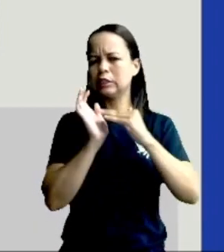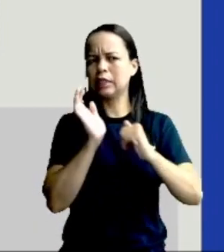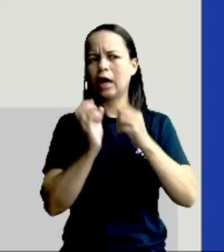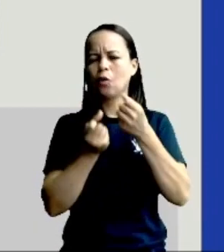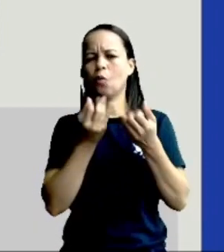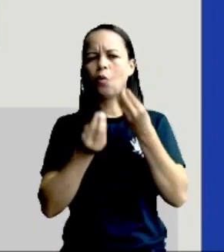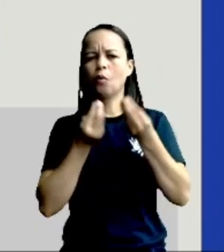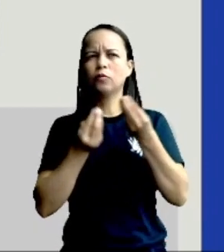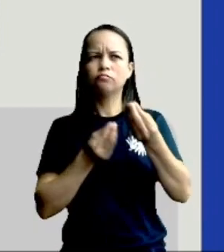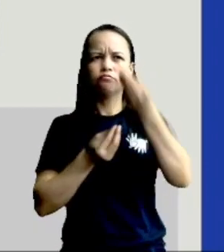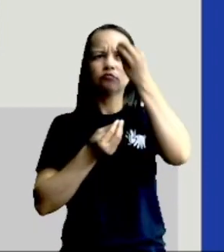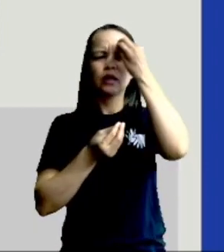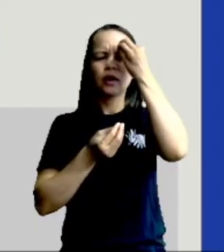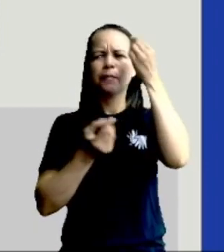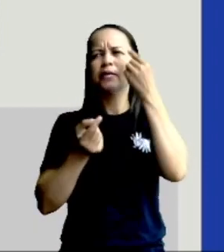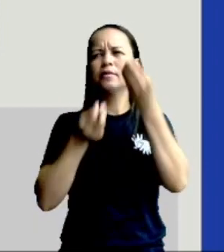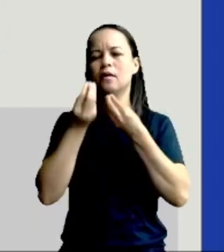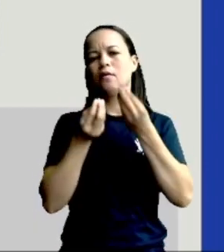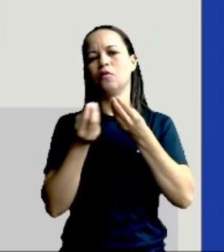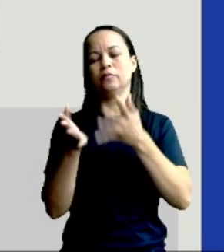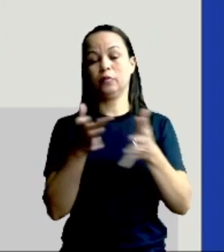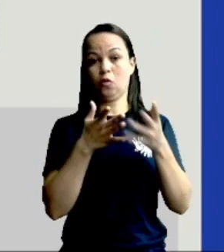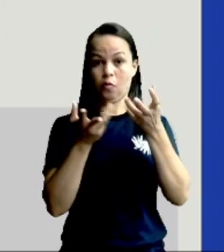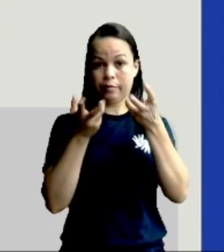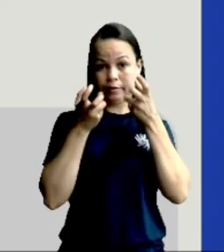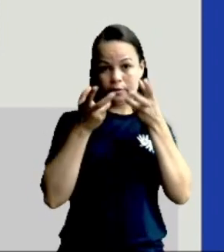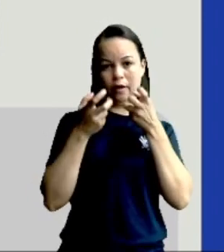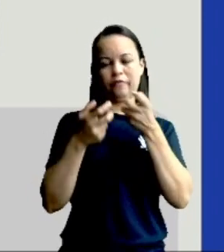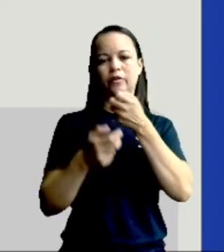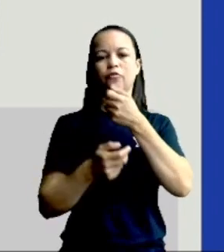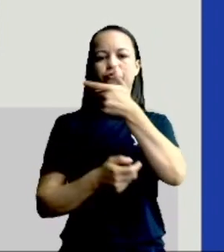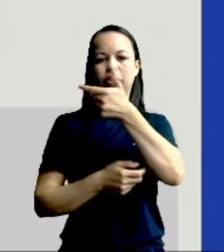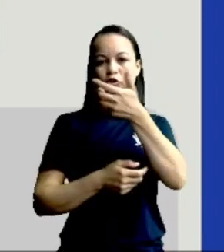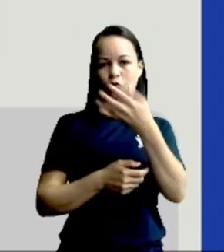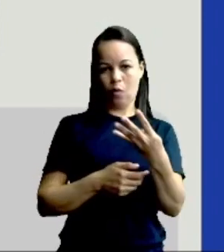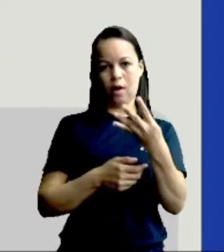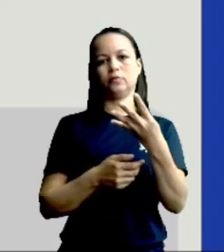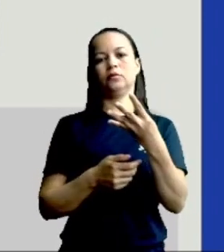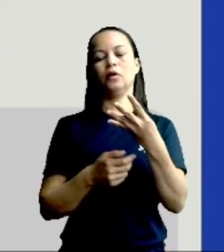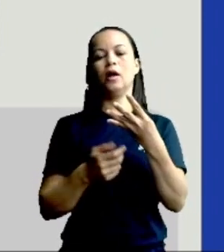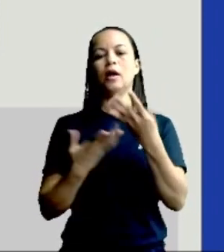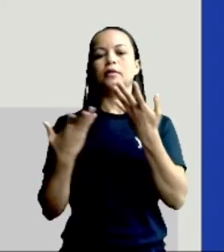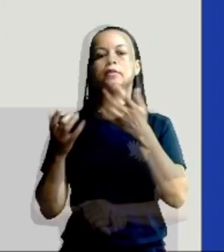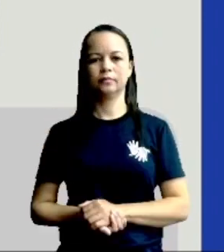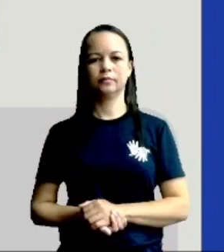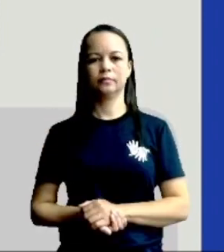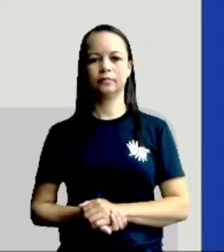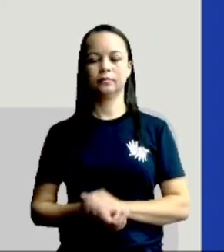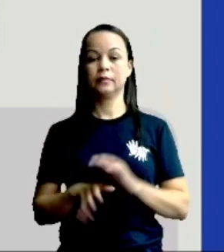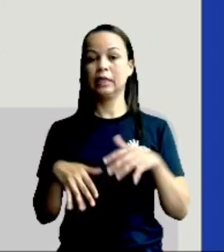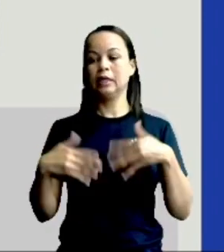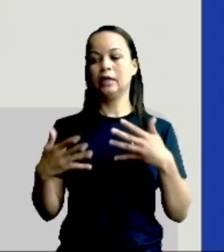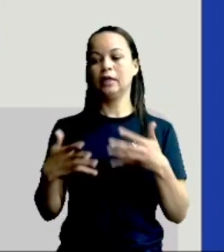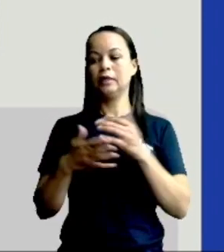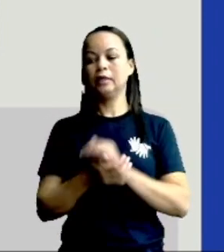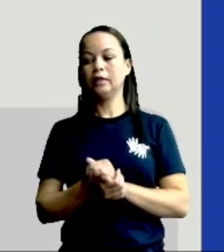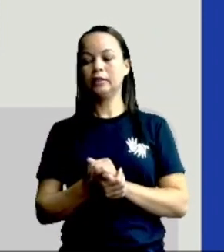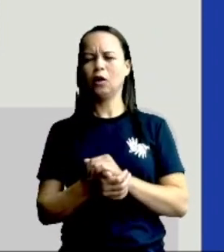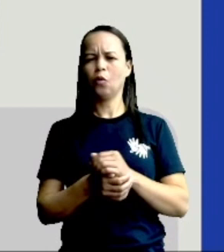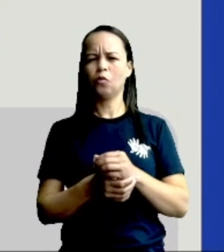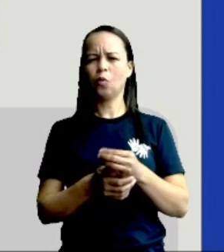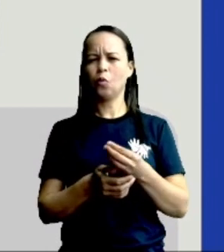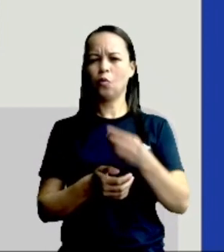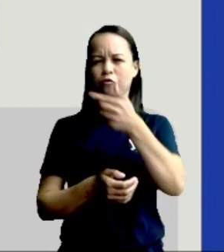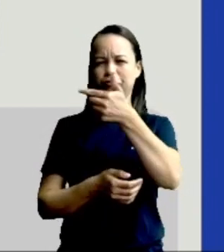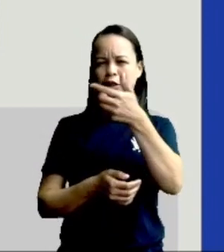termos do número 24 são maiores, né, os algarismos, do que O 12. Então, a gente vai colocar na nossa mente aí o